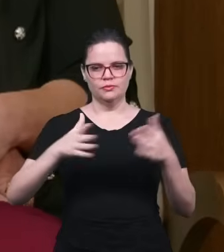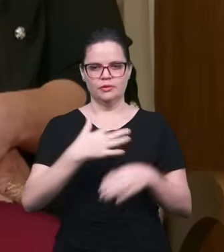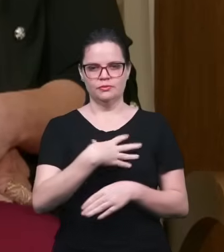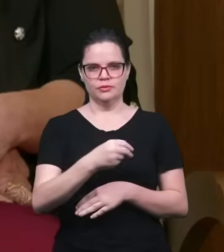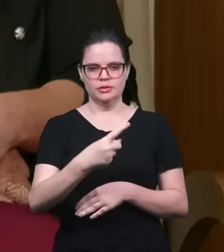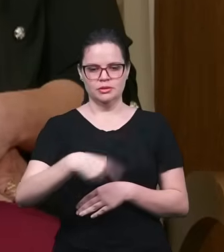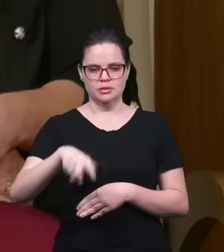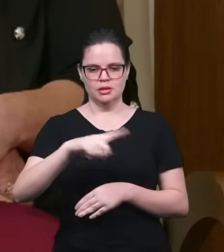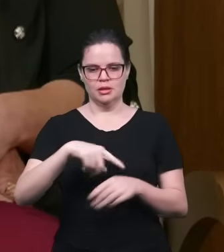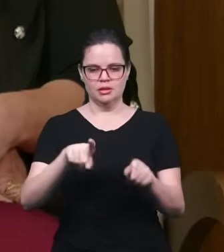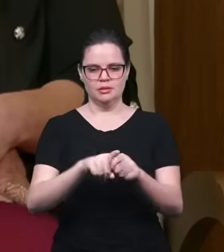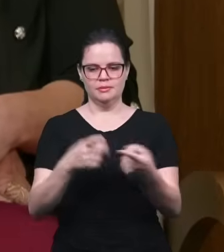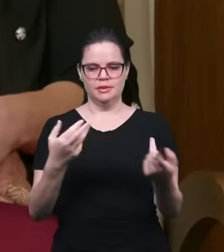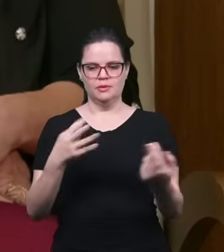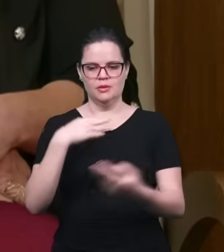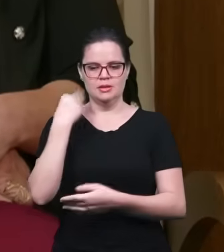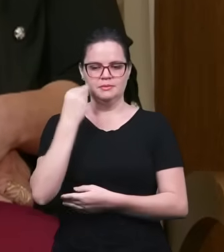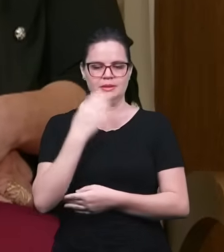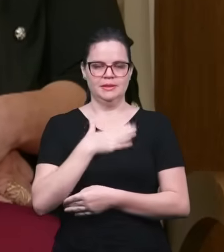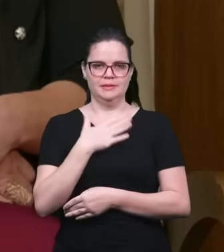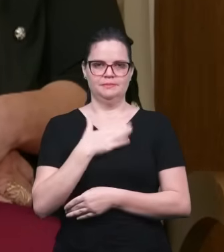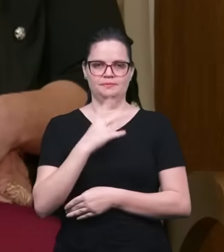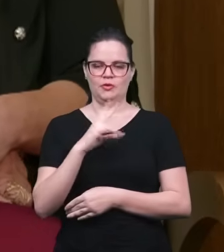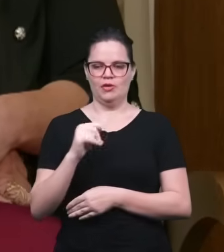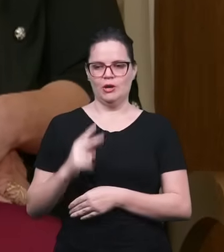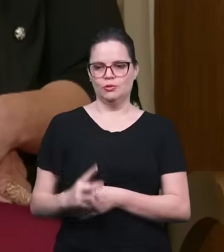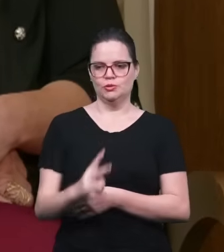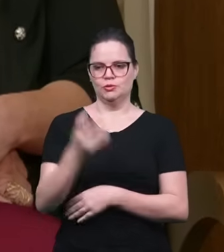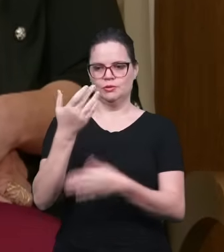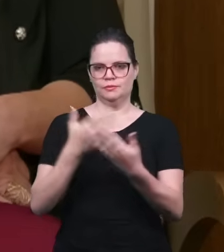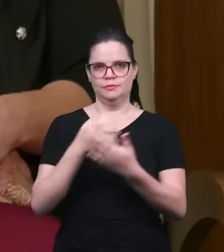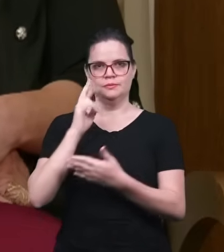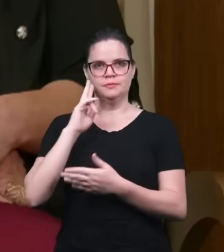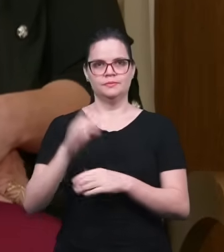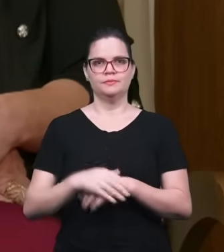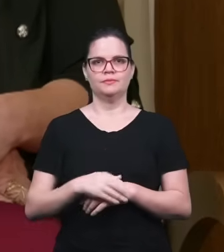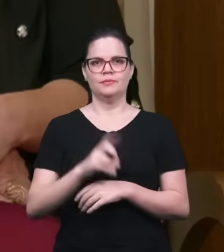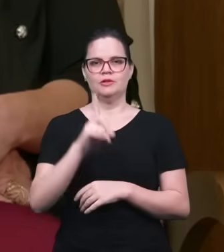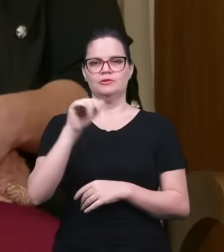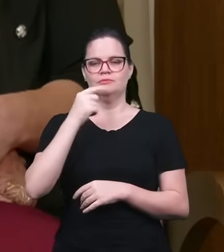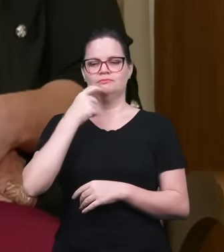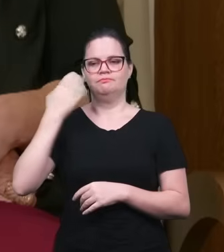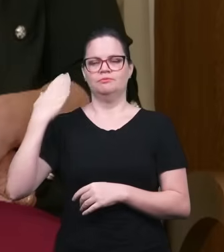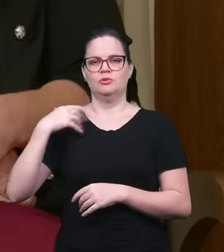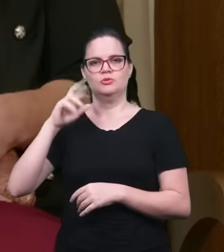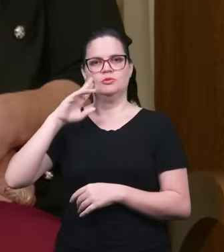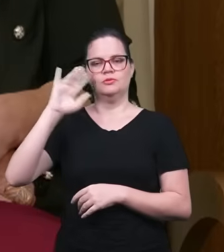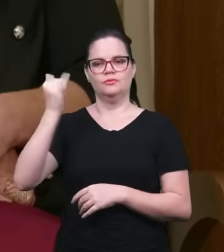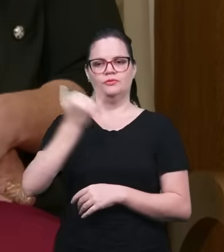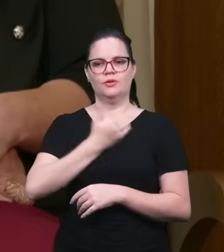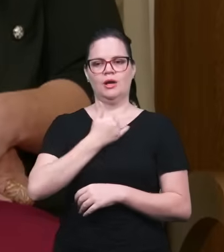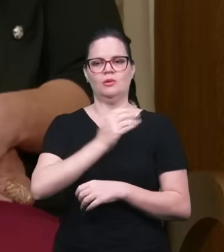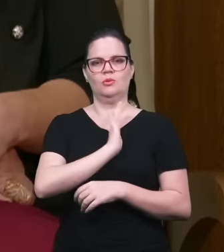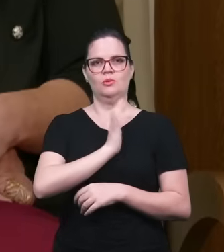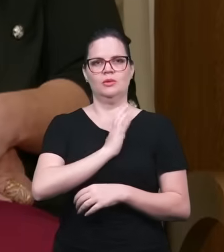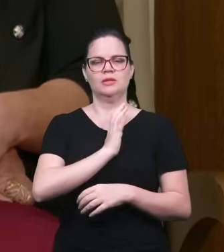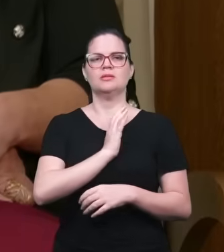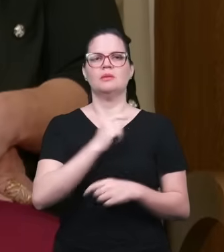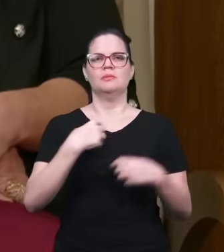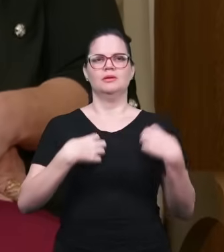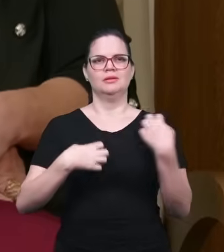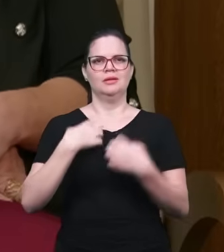eles vão ter essa mesma experiência, né? E esses dias o Senhor confortou o nosso coração, né? Às vezes fica preocupado, o filho entrando